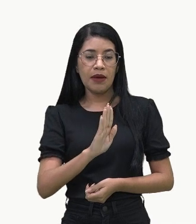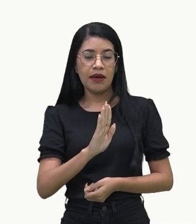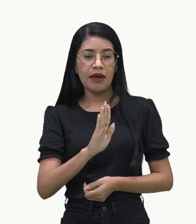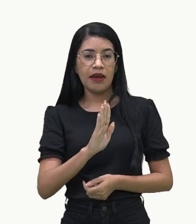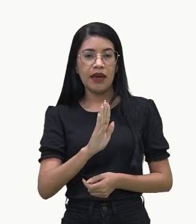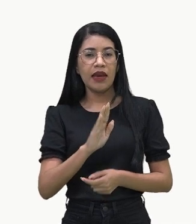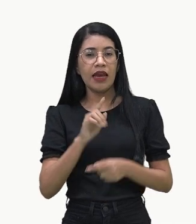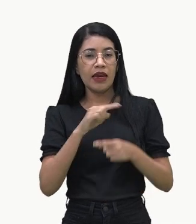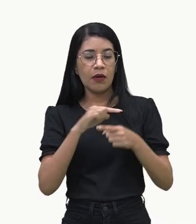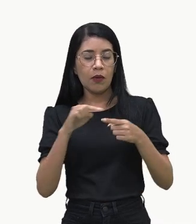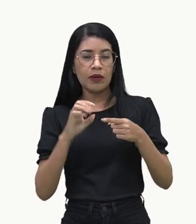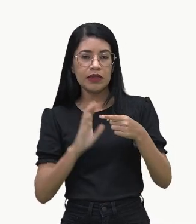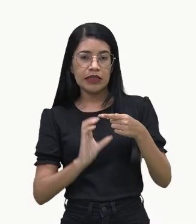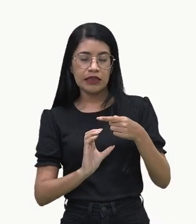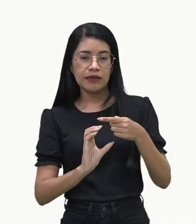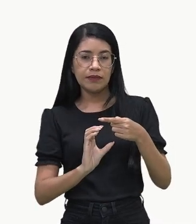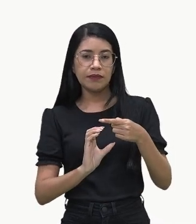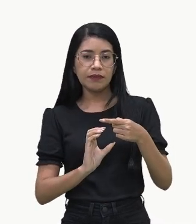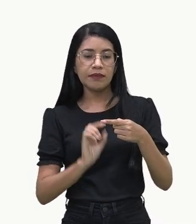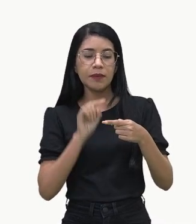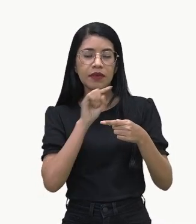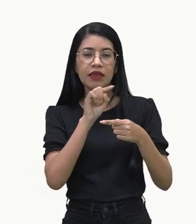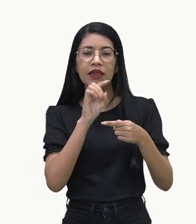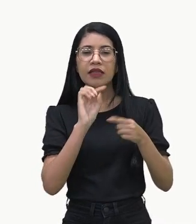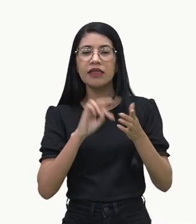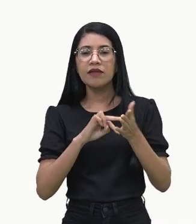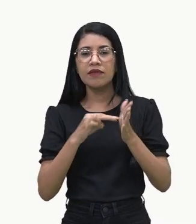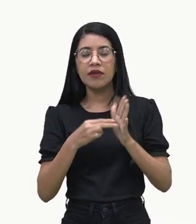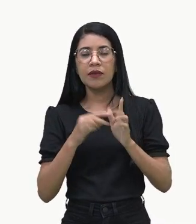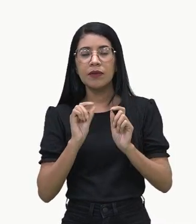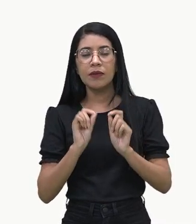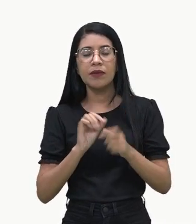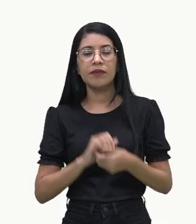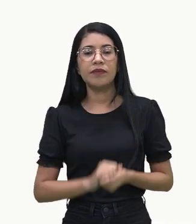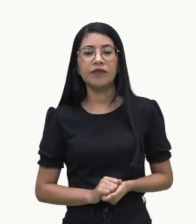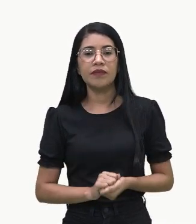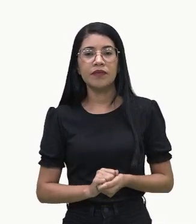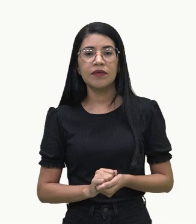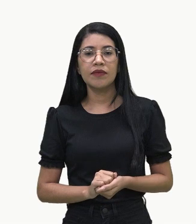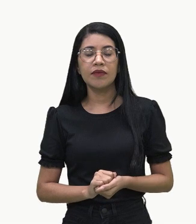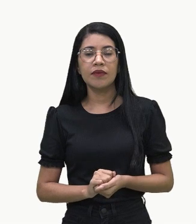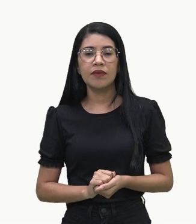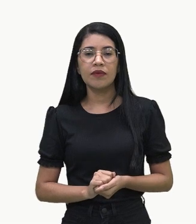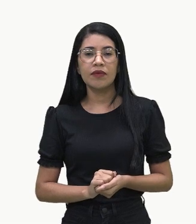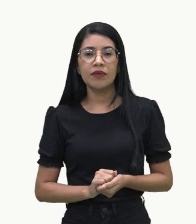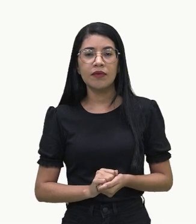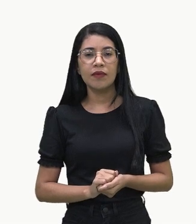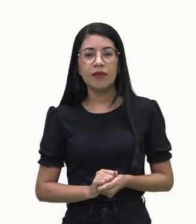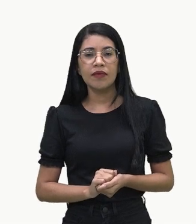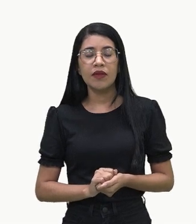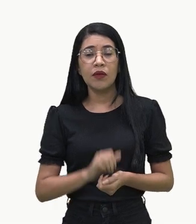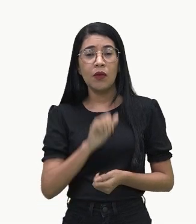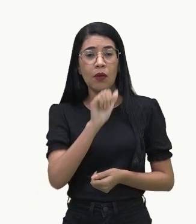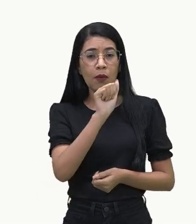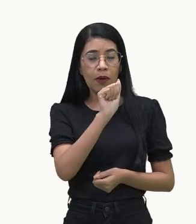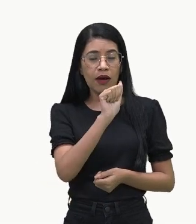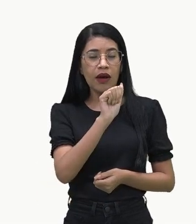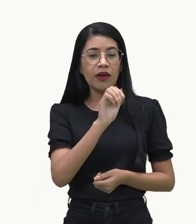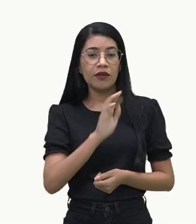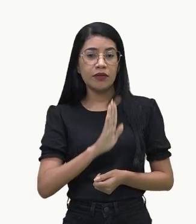C, nessa adição, tanto o A quanto o